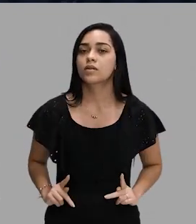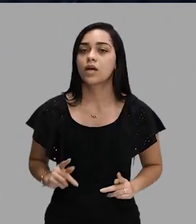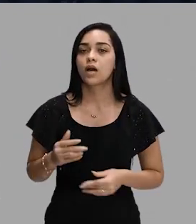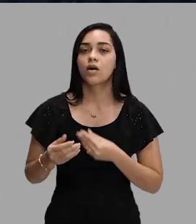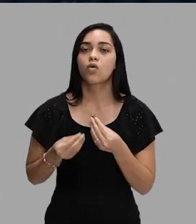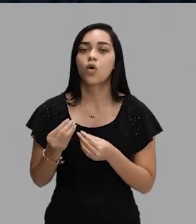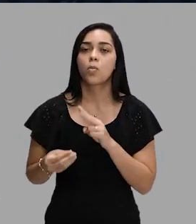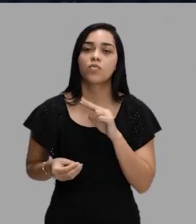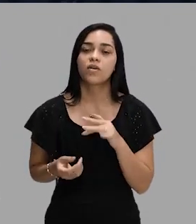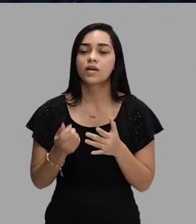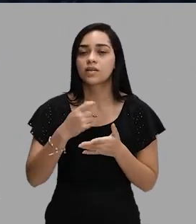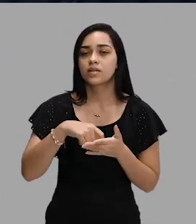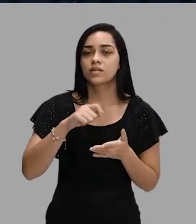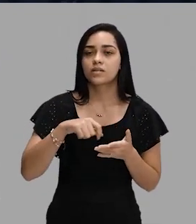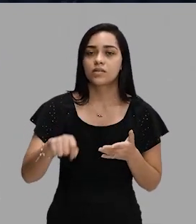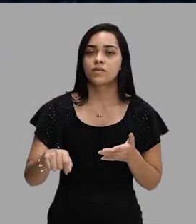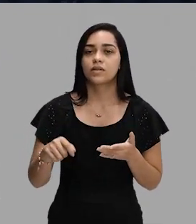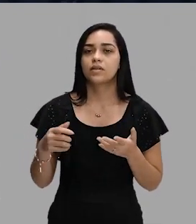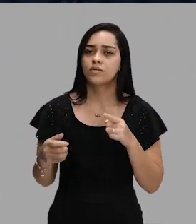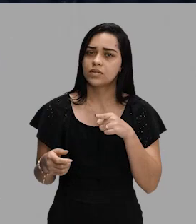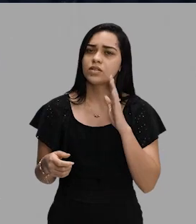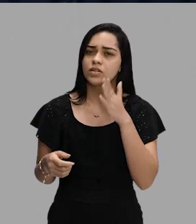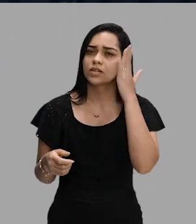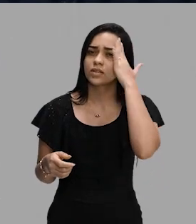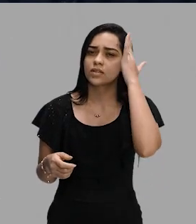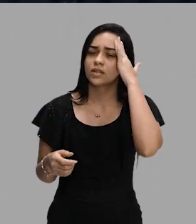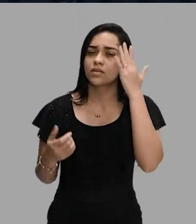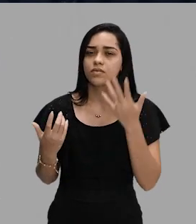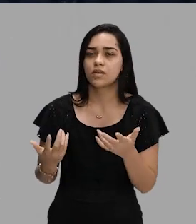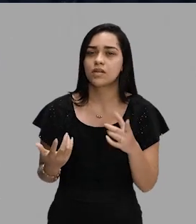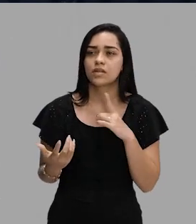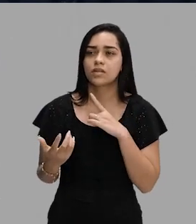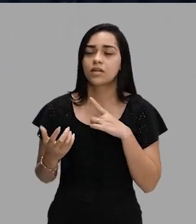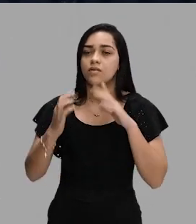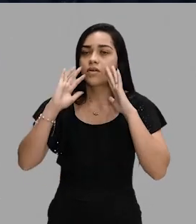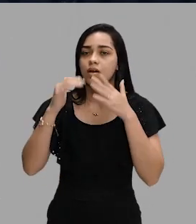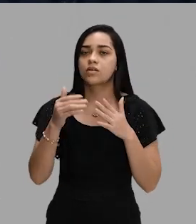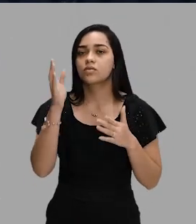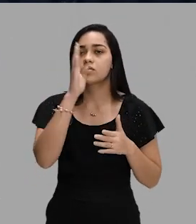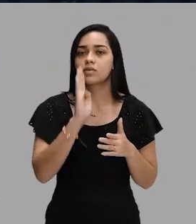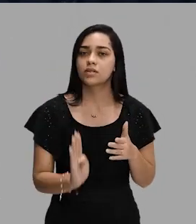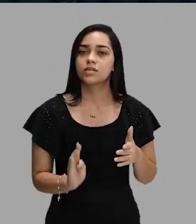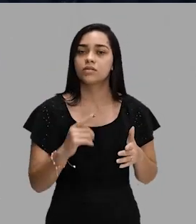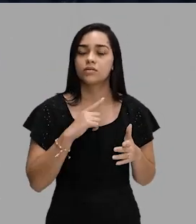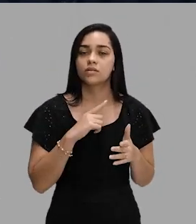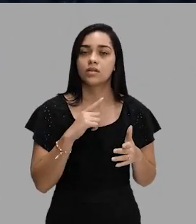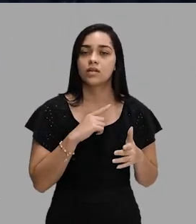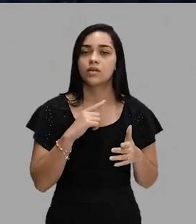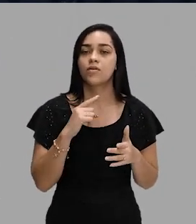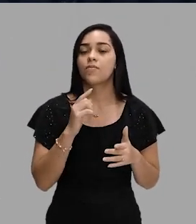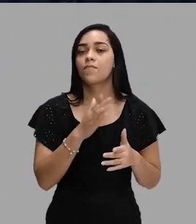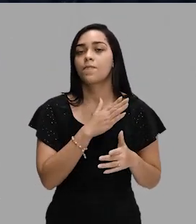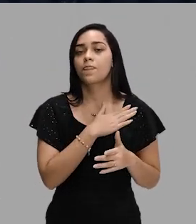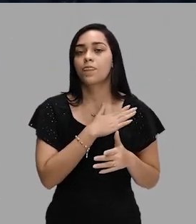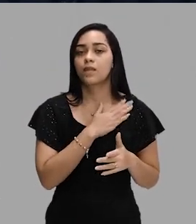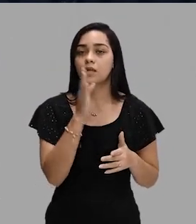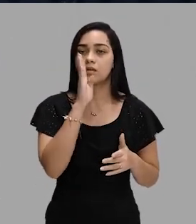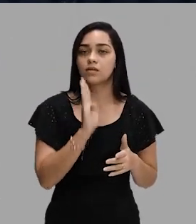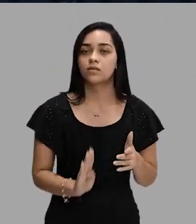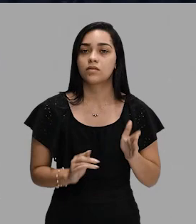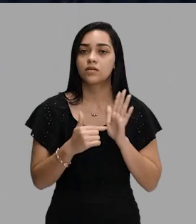que eles vão escrever, e você já entendeu, né? Voltando-se para o Brasil, nacionalismo expresso na figura do